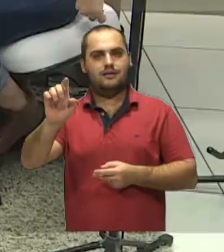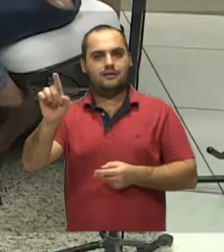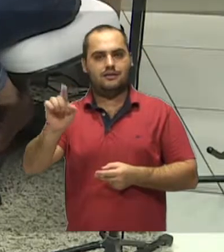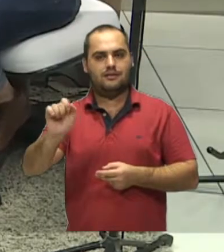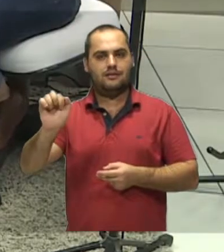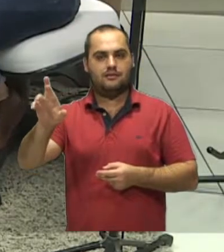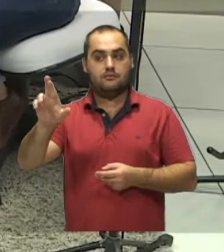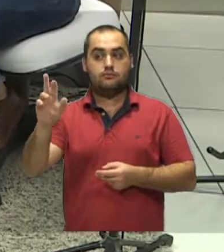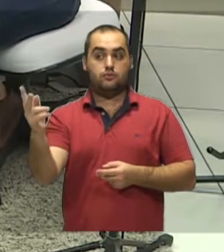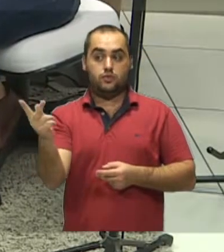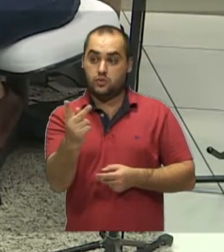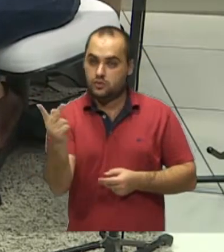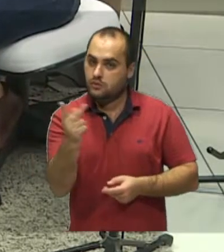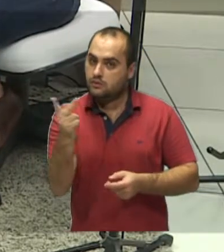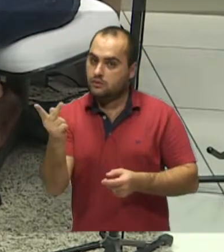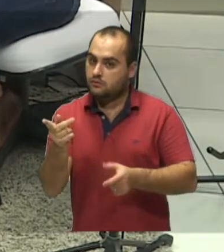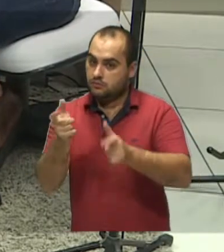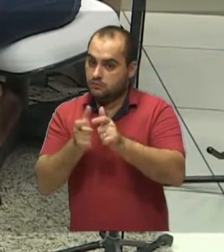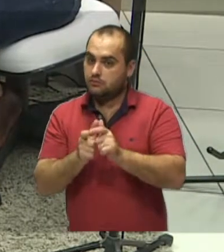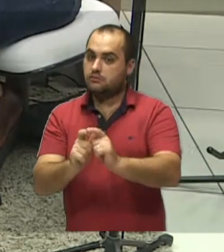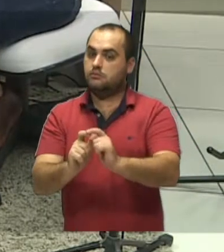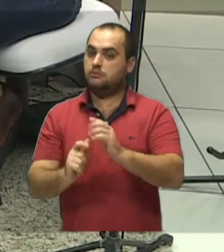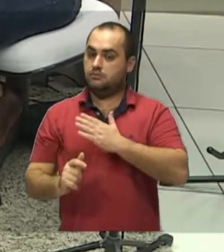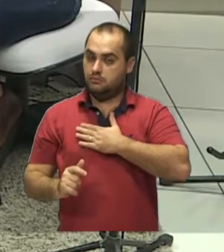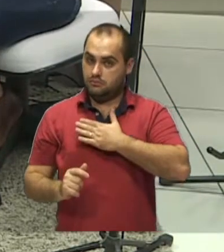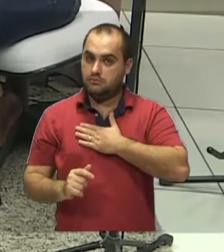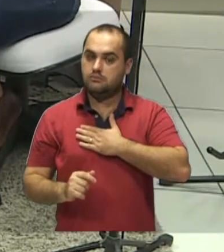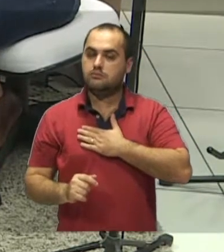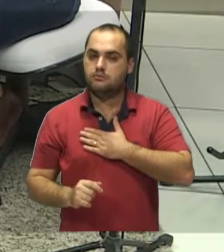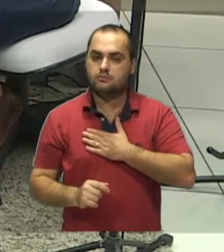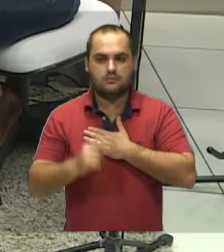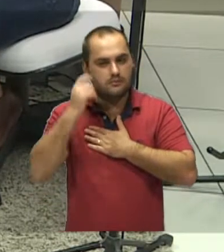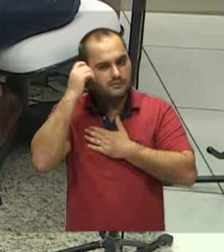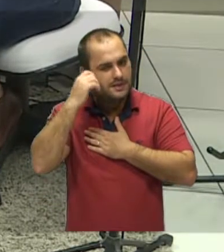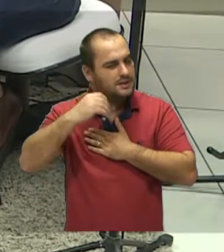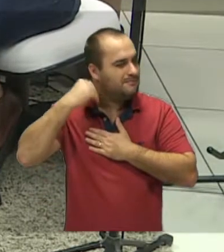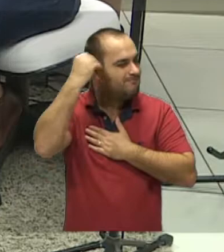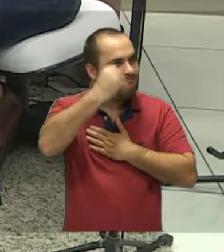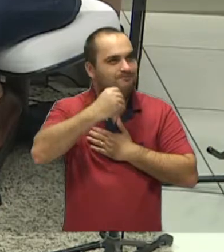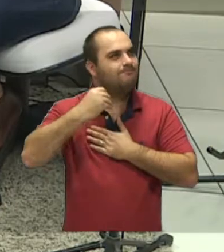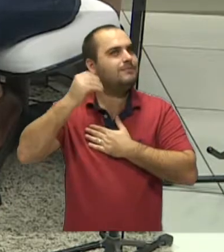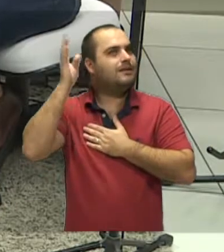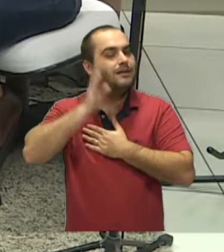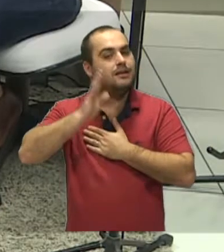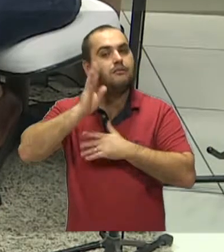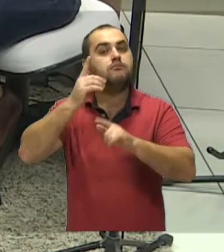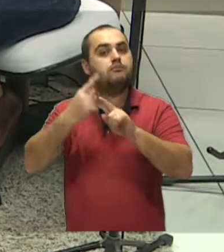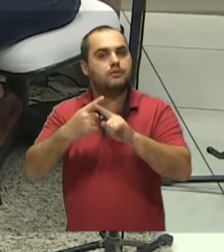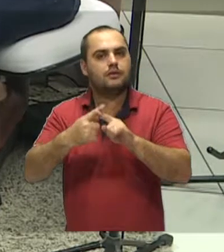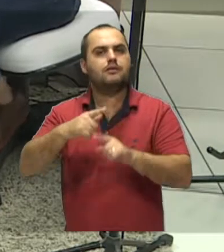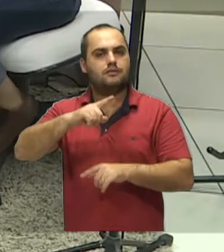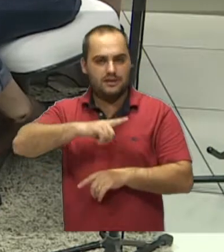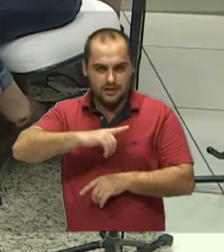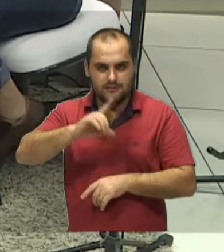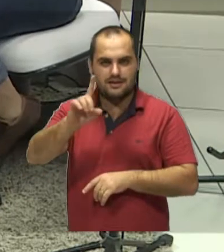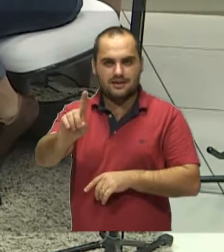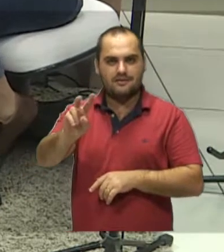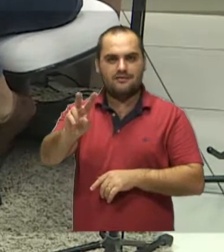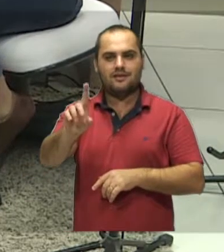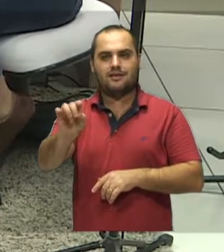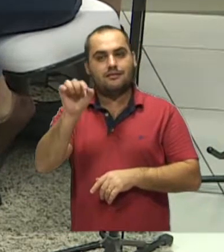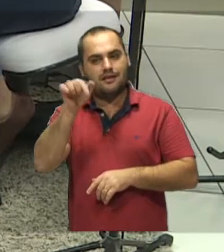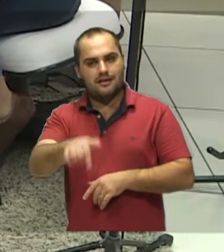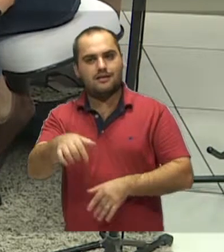2 discos, tanto Cirandinha quanto Casa. E foi uma experiência muito legal, porque acabou rendendo depois o DVD aqui no Teatro Municipal,